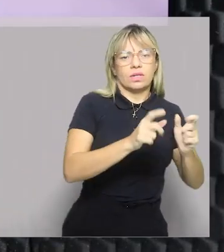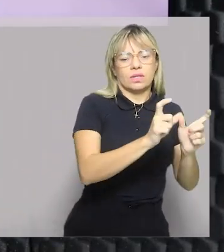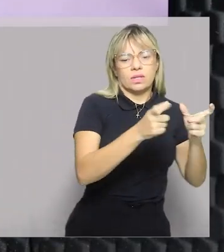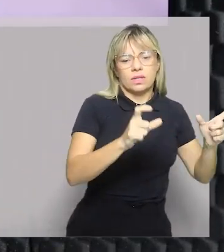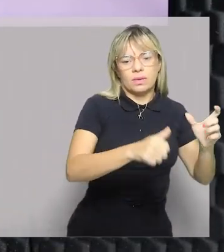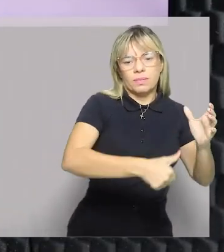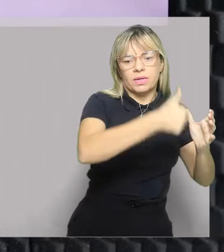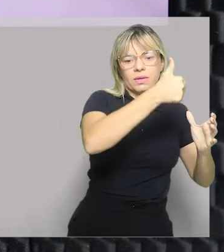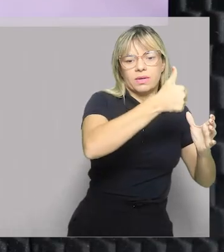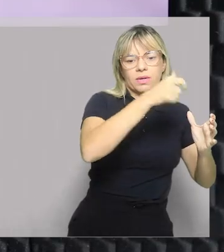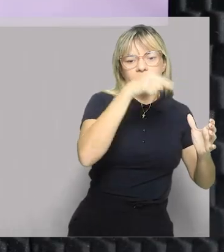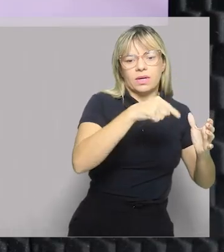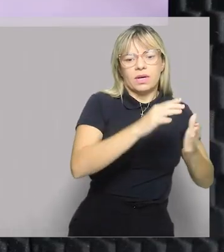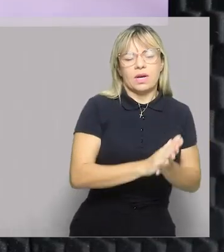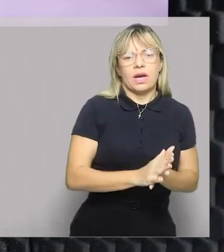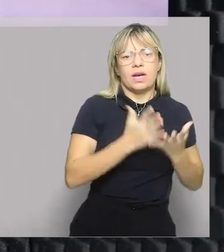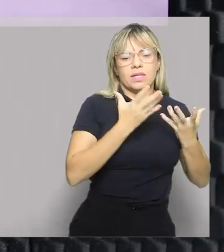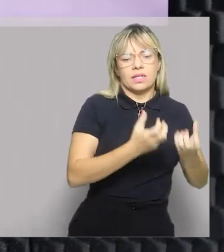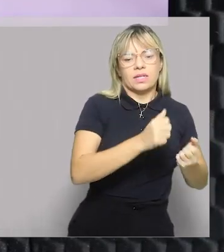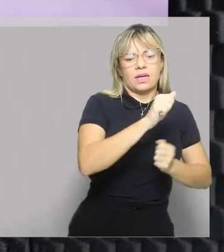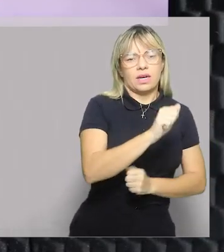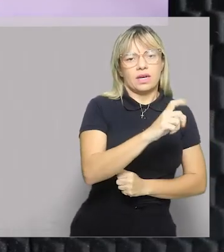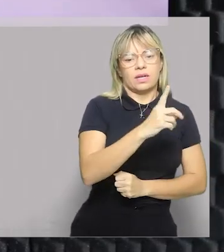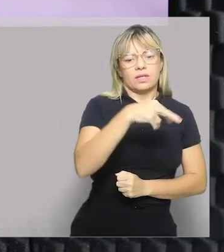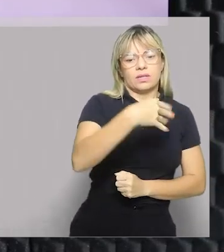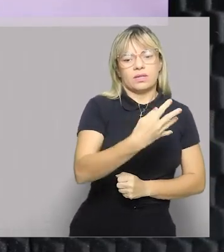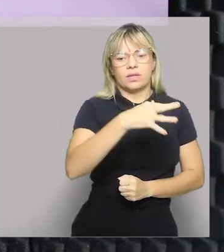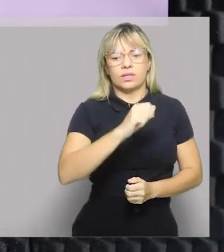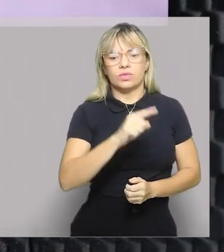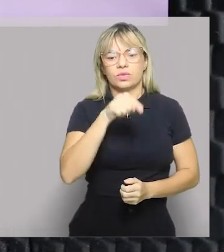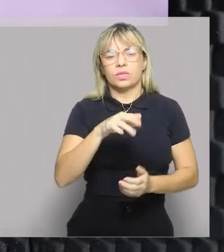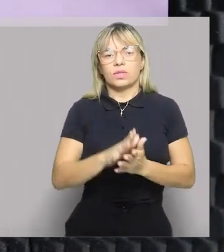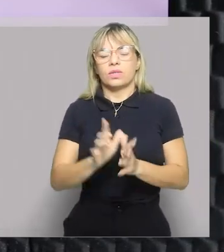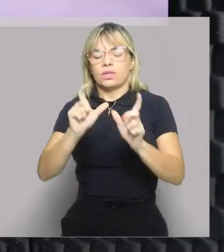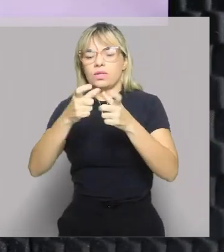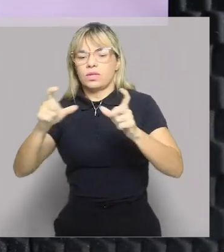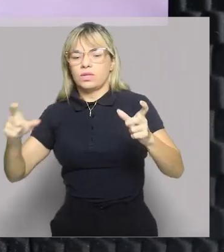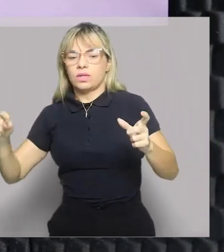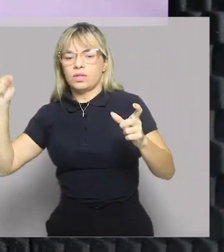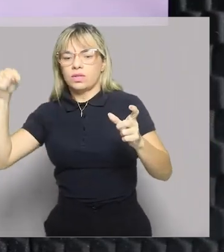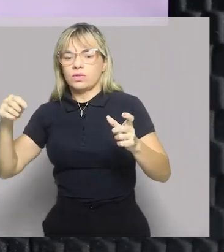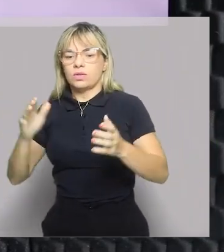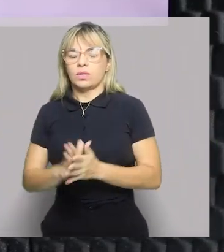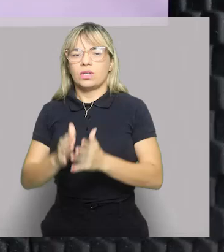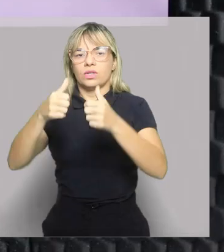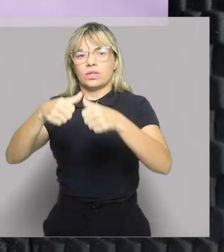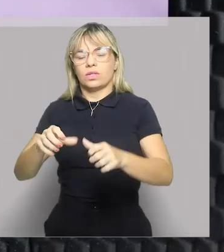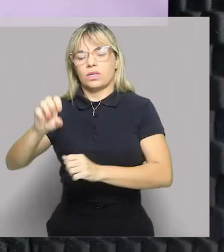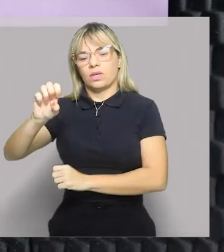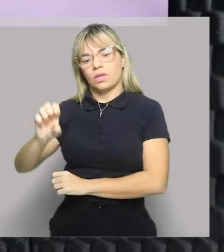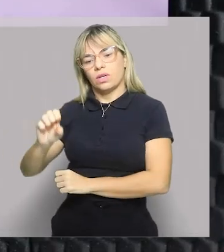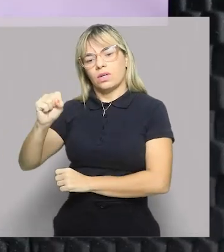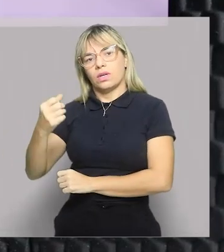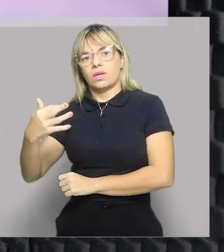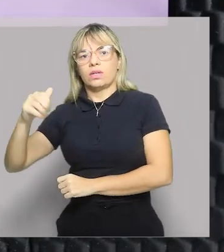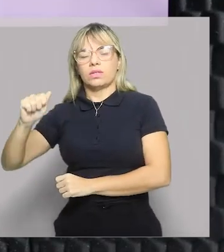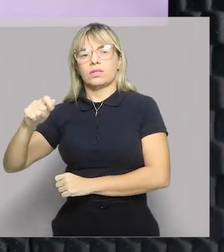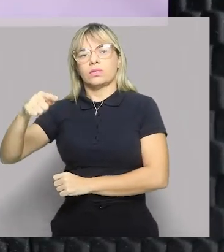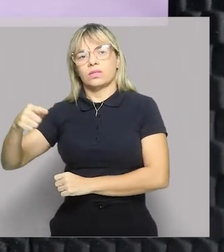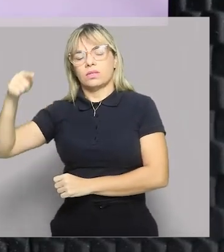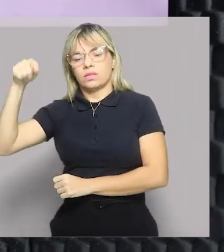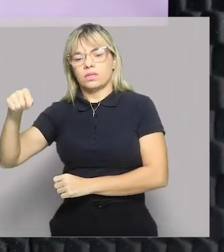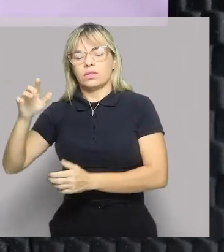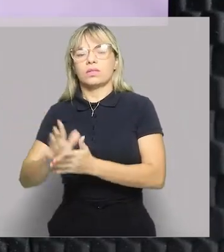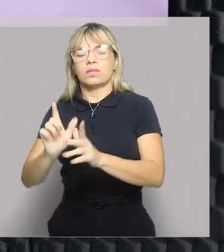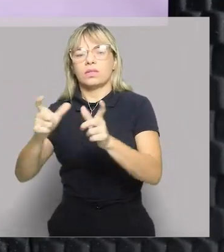verbo estar na segunda, na primeira oração, admitiu na primeira oração e está na segunda oração, certo?